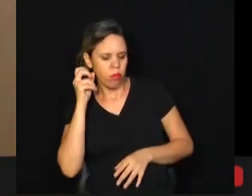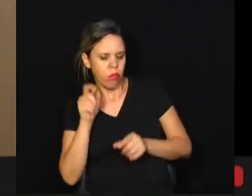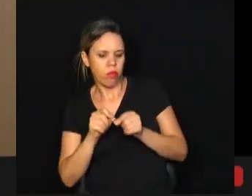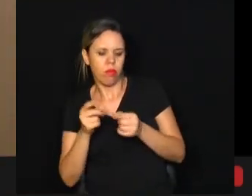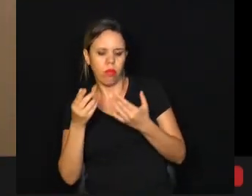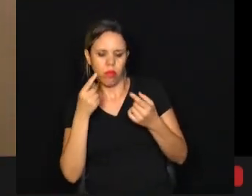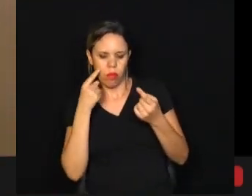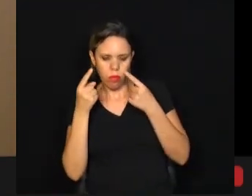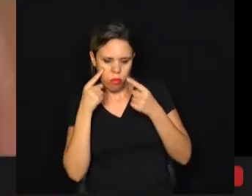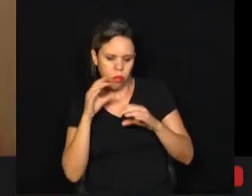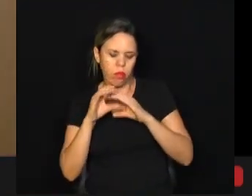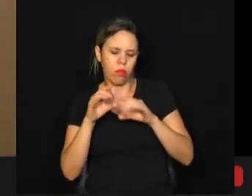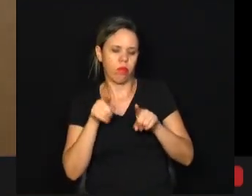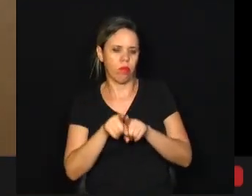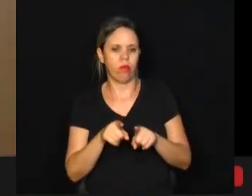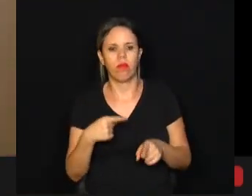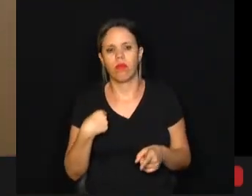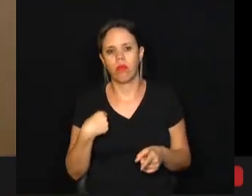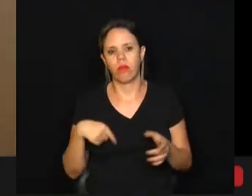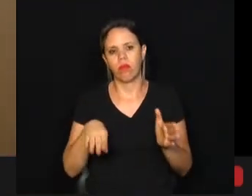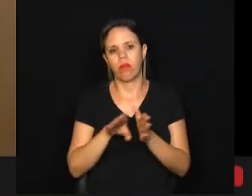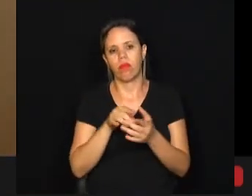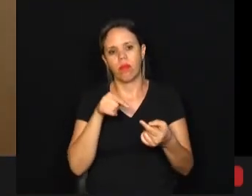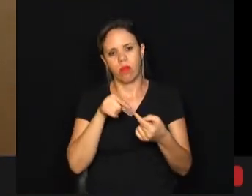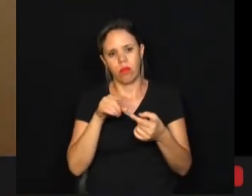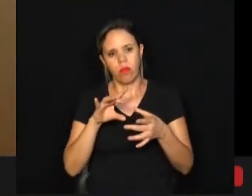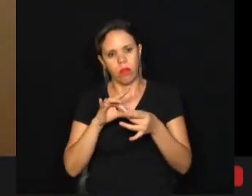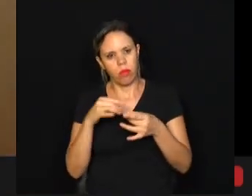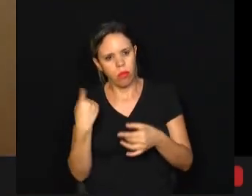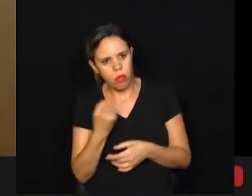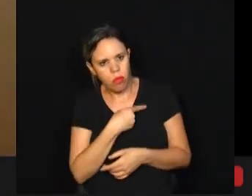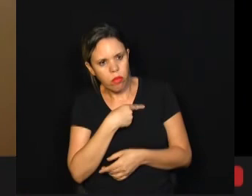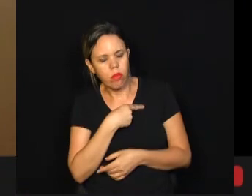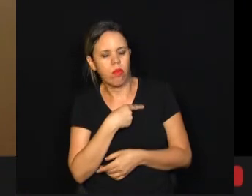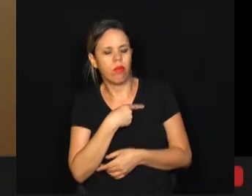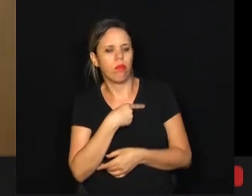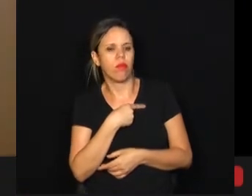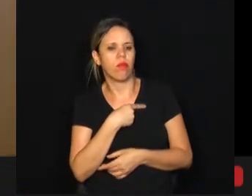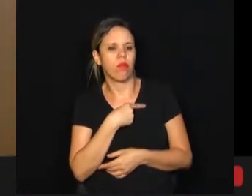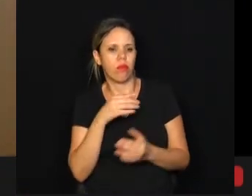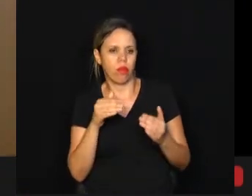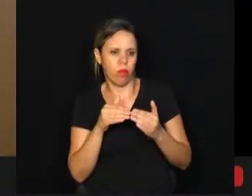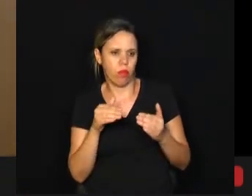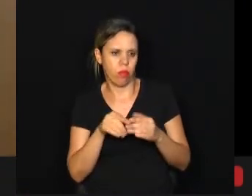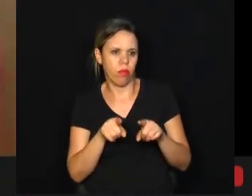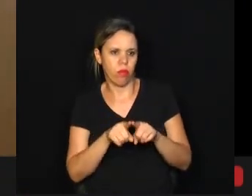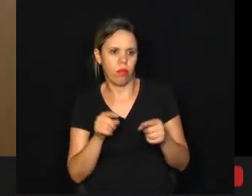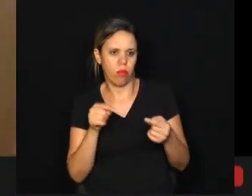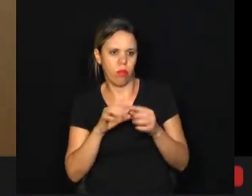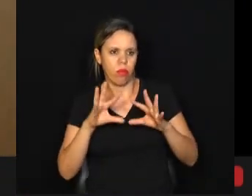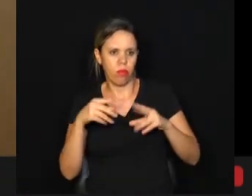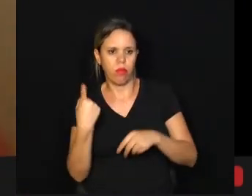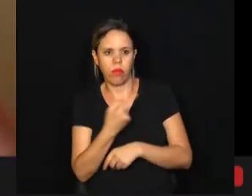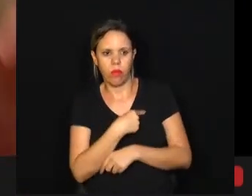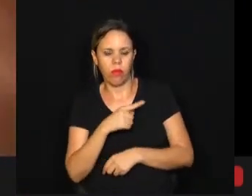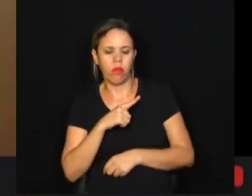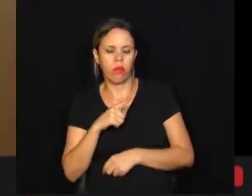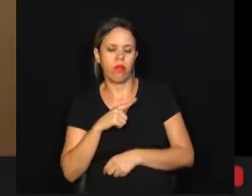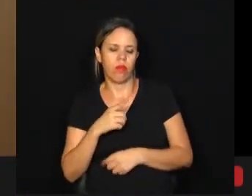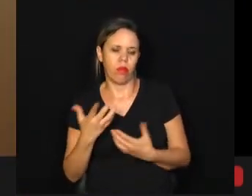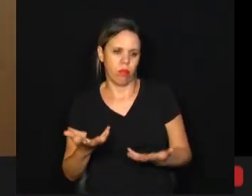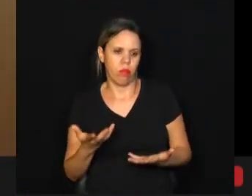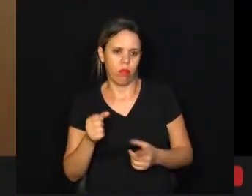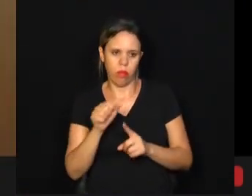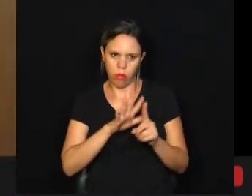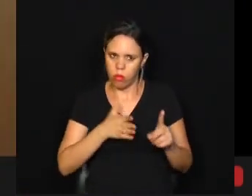vocês querem. É a gente chegar no comum entre nós. Porque, afinal de contas, todos nós queremos uma